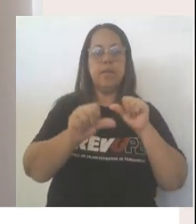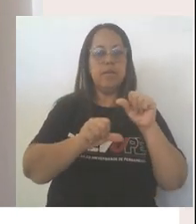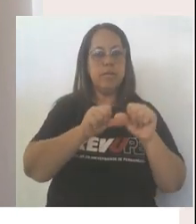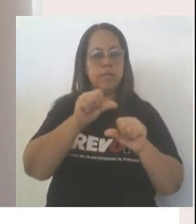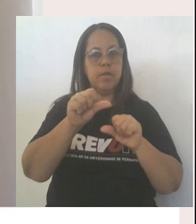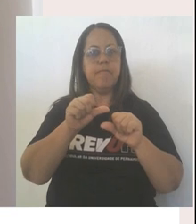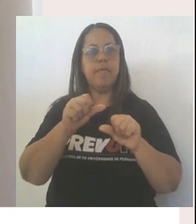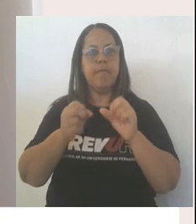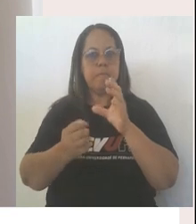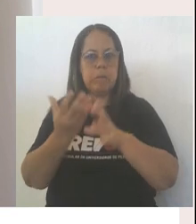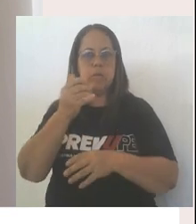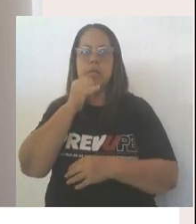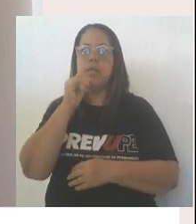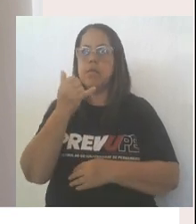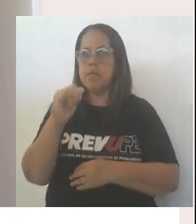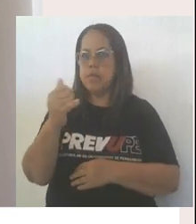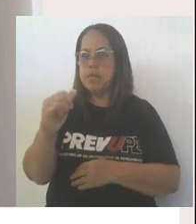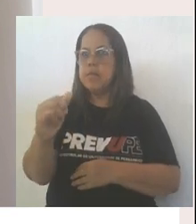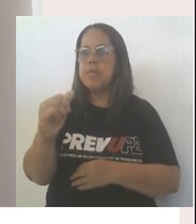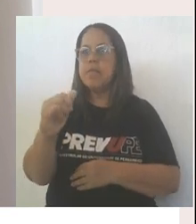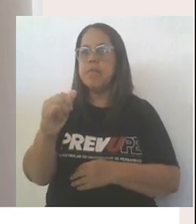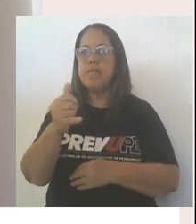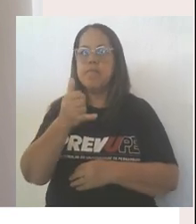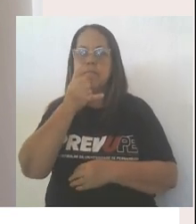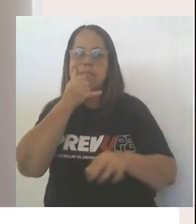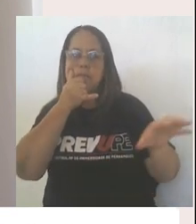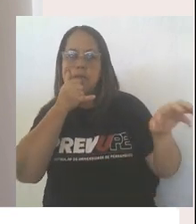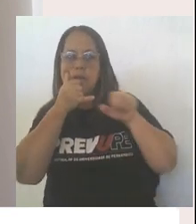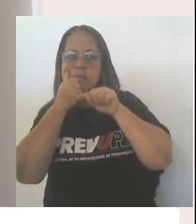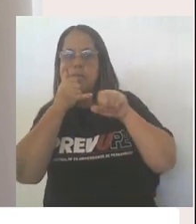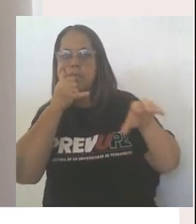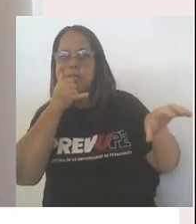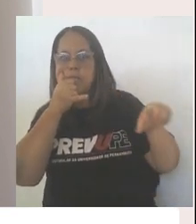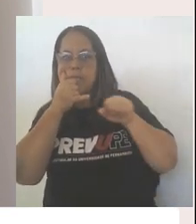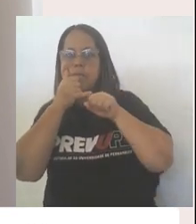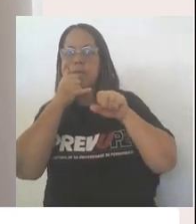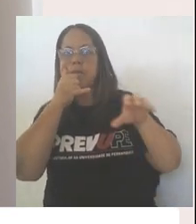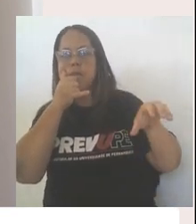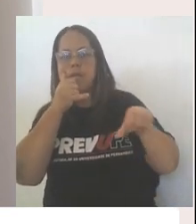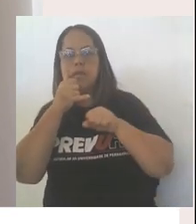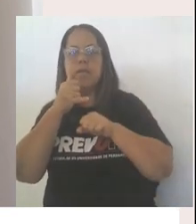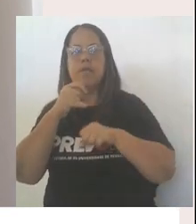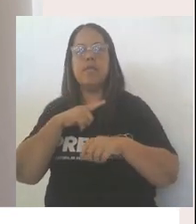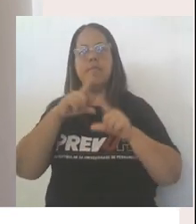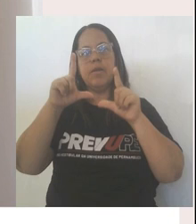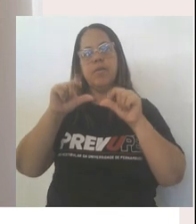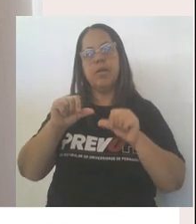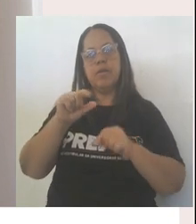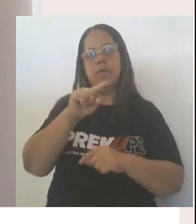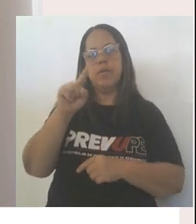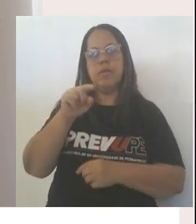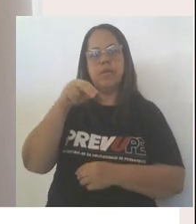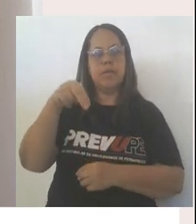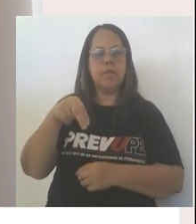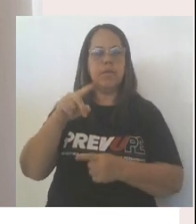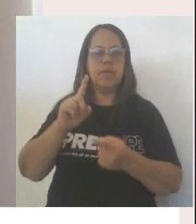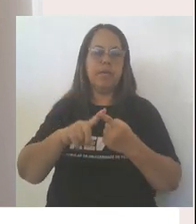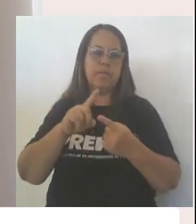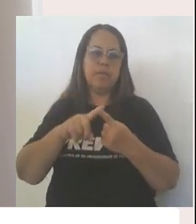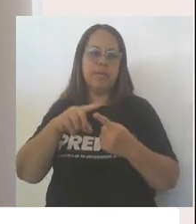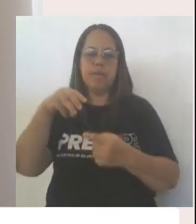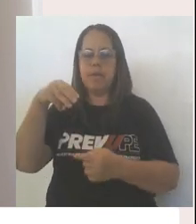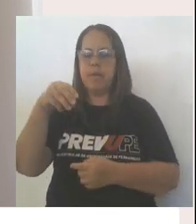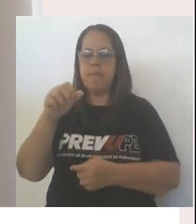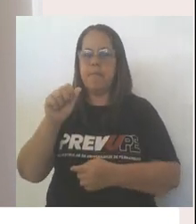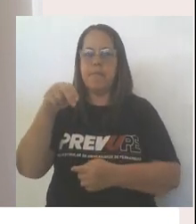gera eletricidade para alimentar o dispositivo, consumindo gradualmente o zinco e o dióxido de manganês no